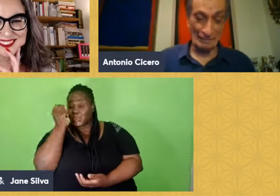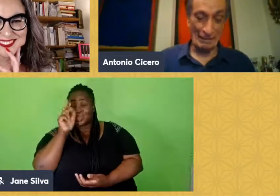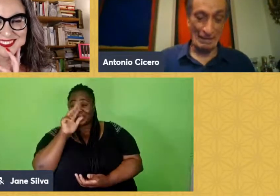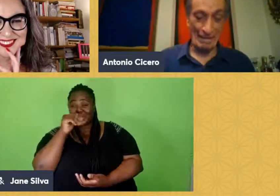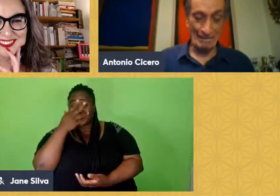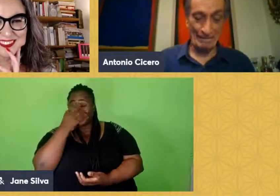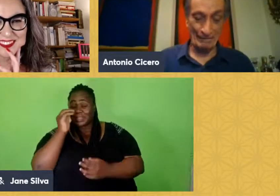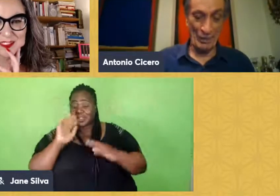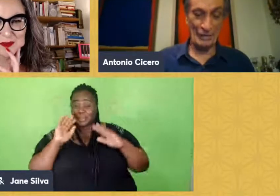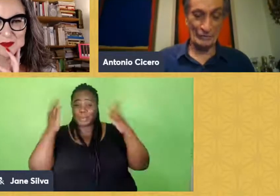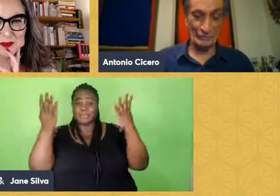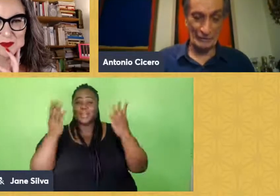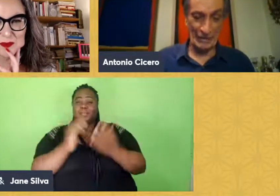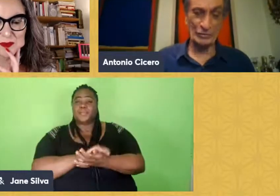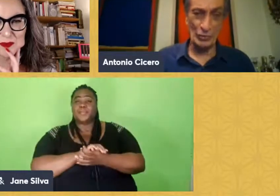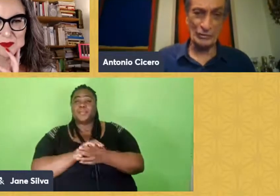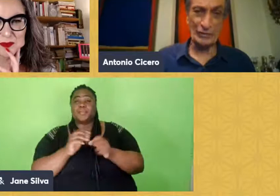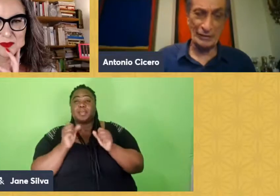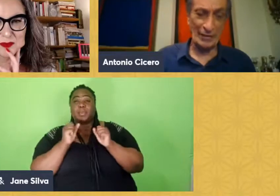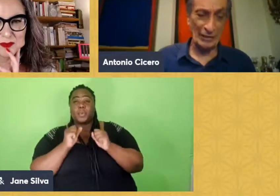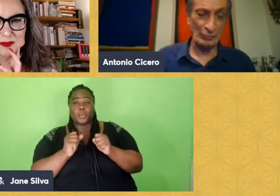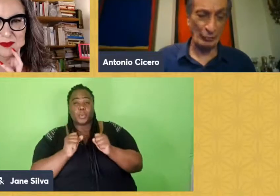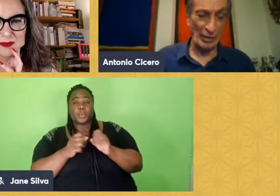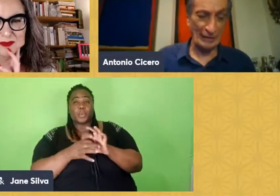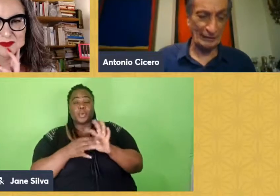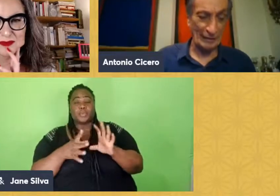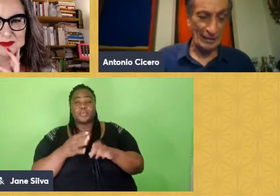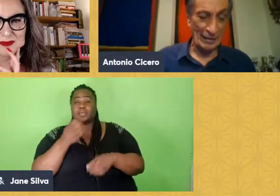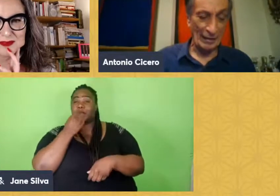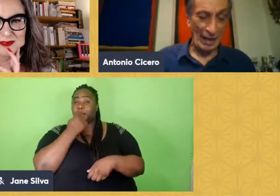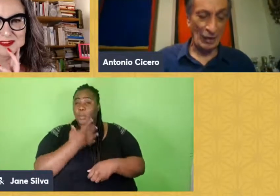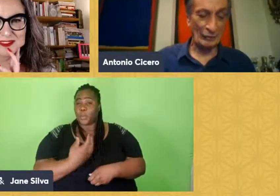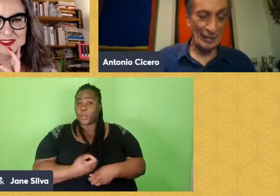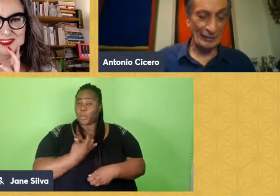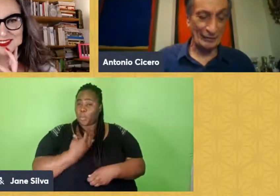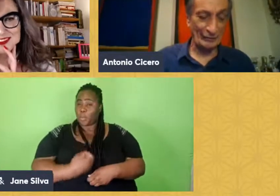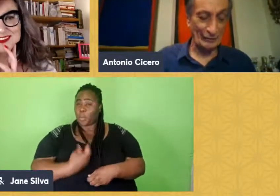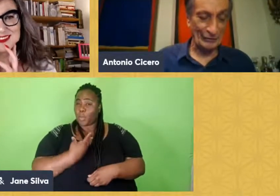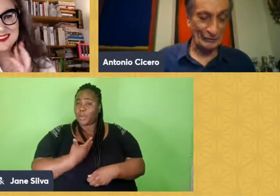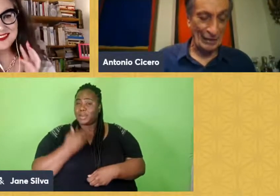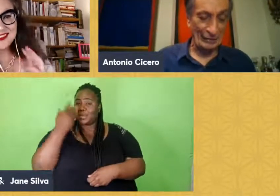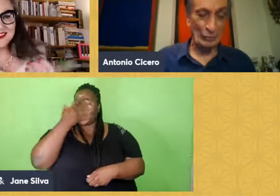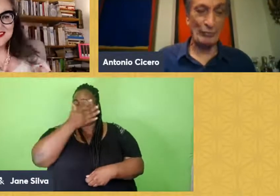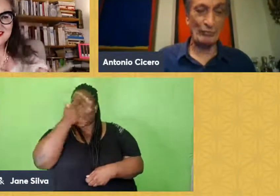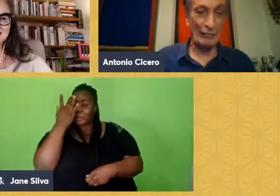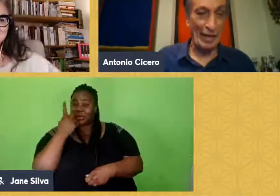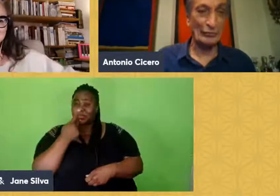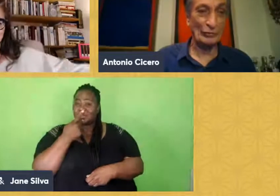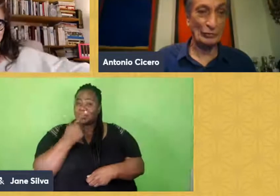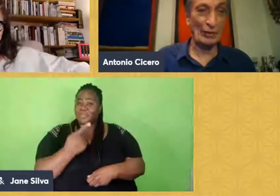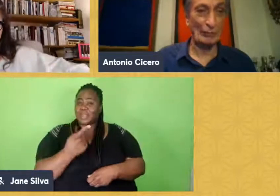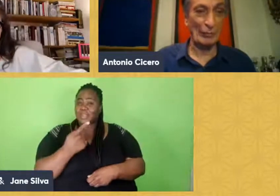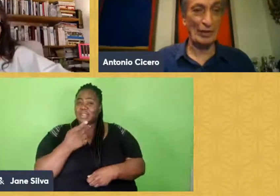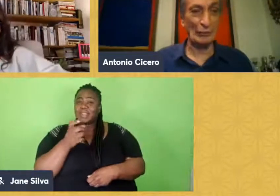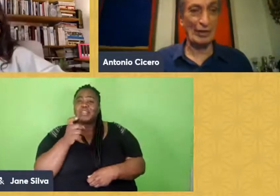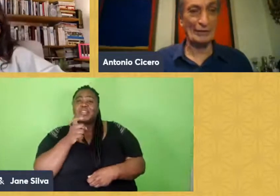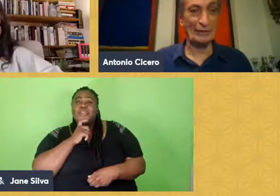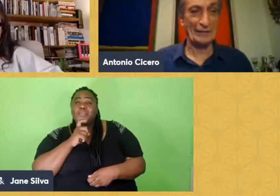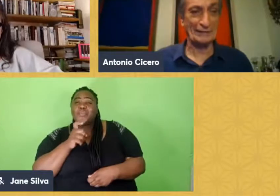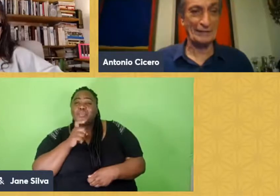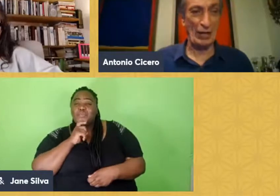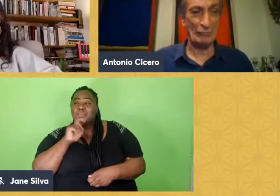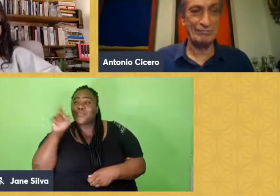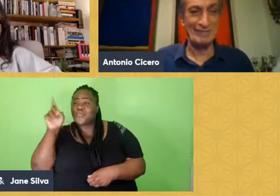festa, pode ser considerado poeta alguém que diz que o inverno no Leblon é